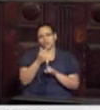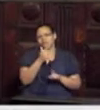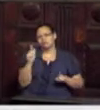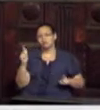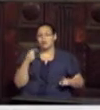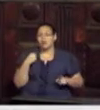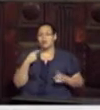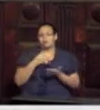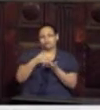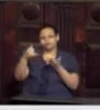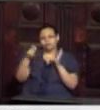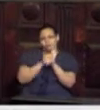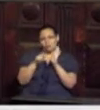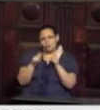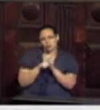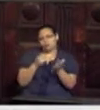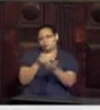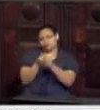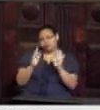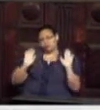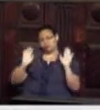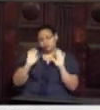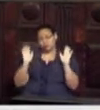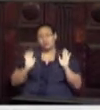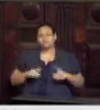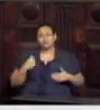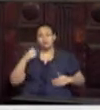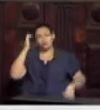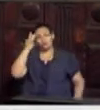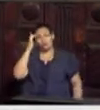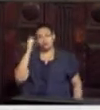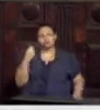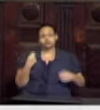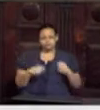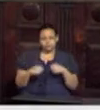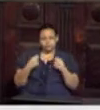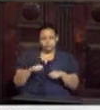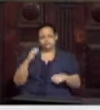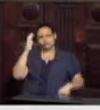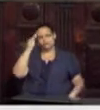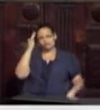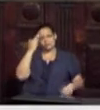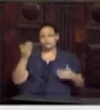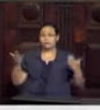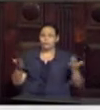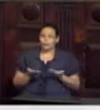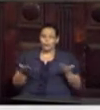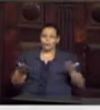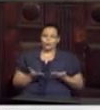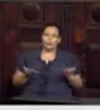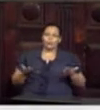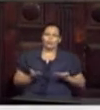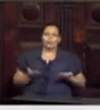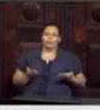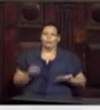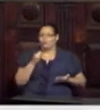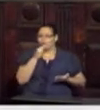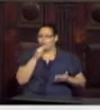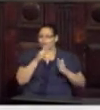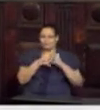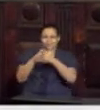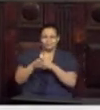consumir droga. Então, acho sim, e a gente tem que entender que hoje o roubo de carga